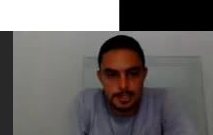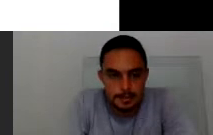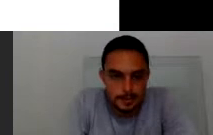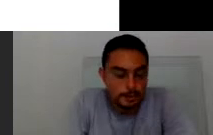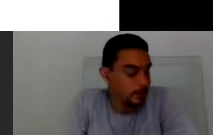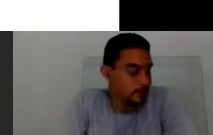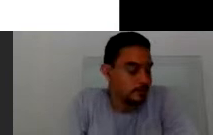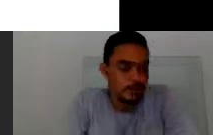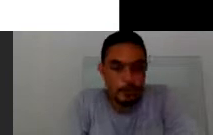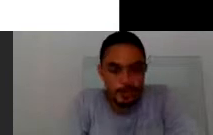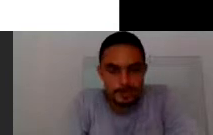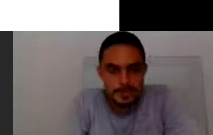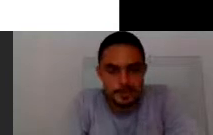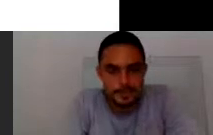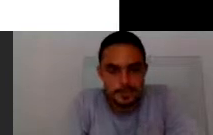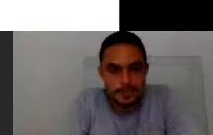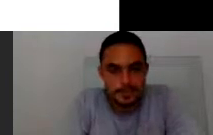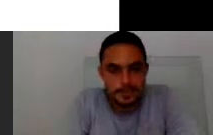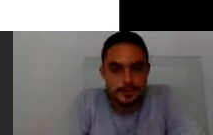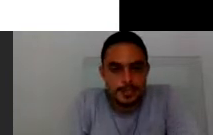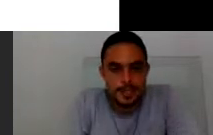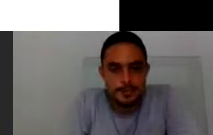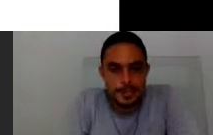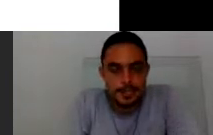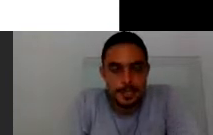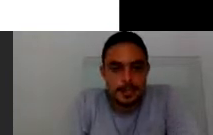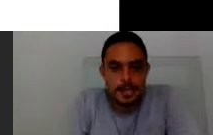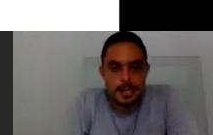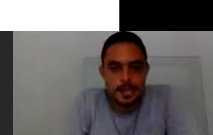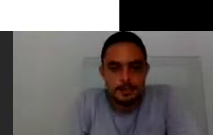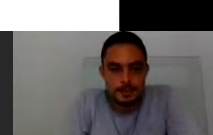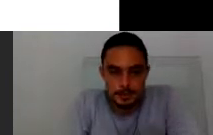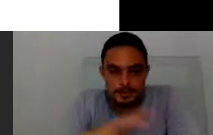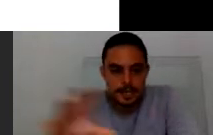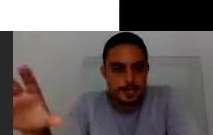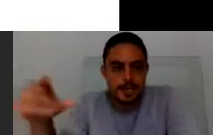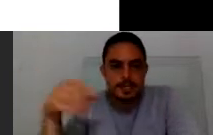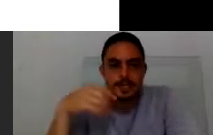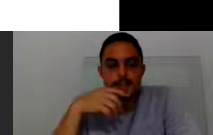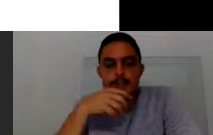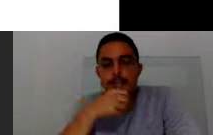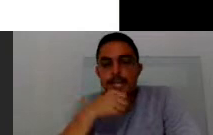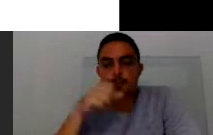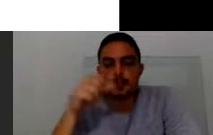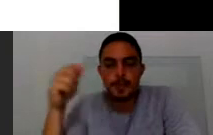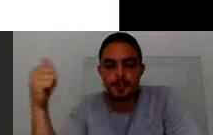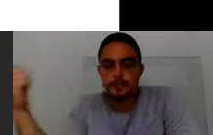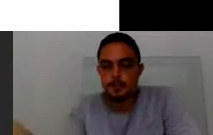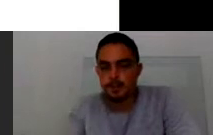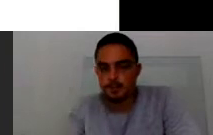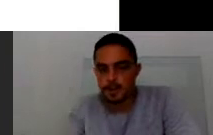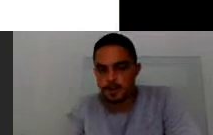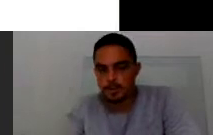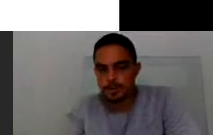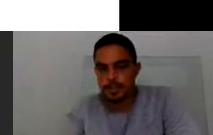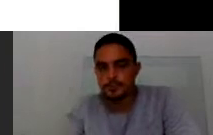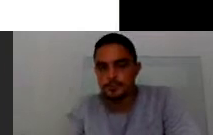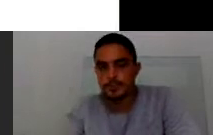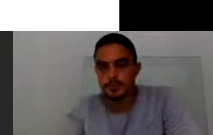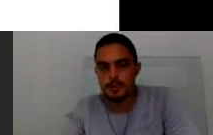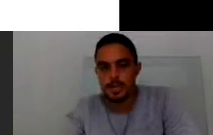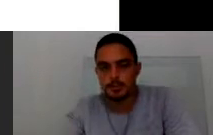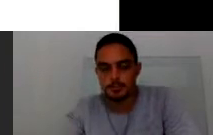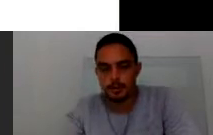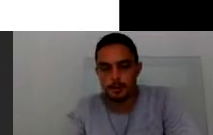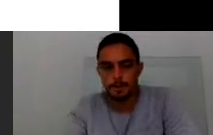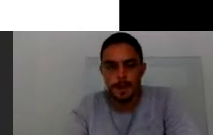outra característica, tá? Tô dando um spoiler aqui já para vocês fazerem, mas então são diversas características edafoclimáticas que interferem nesse